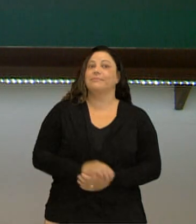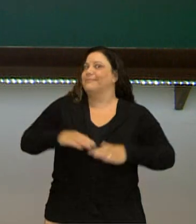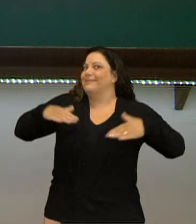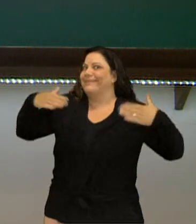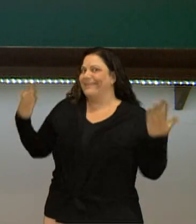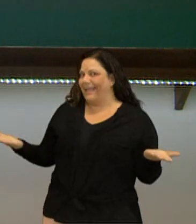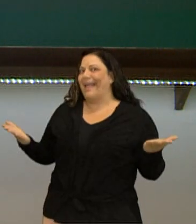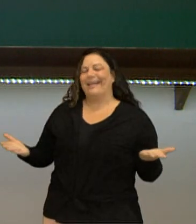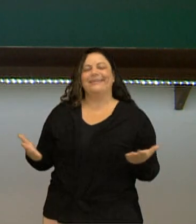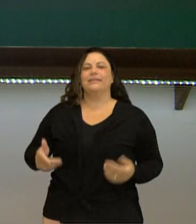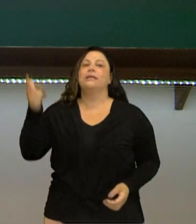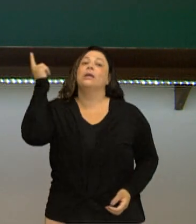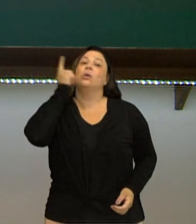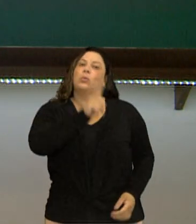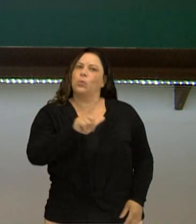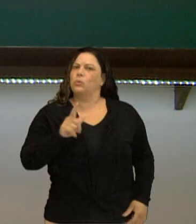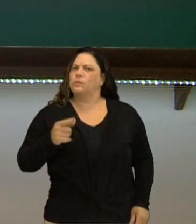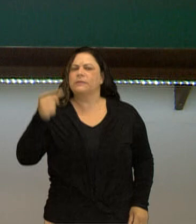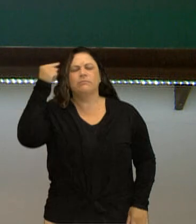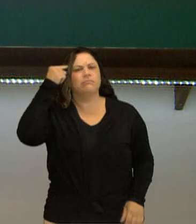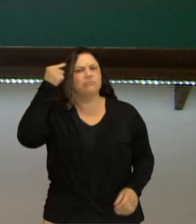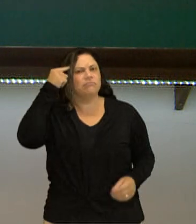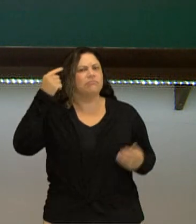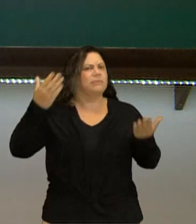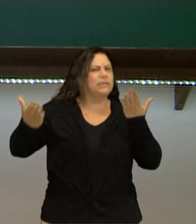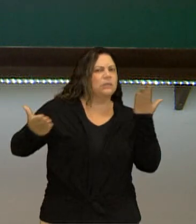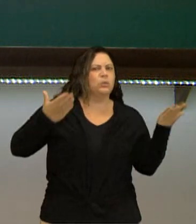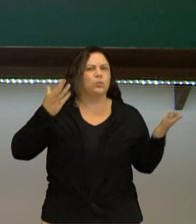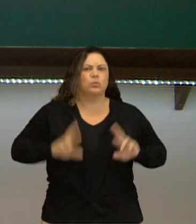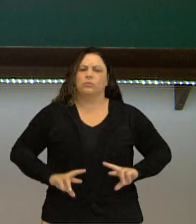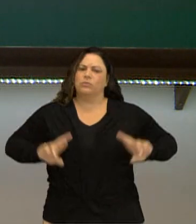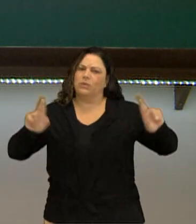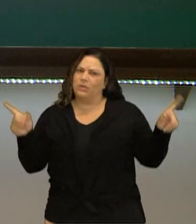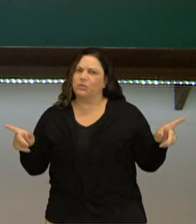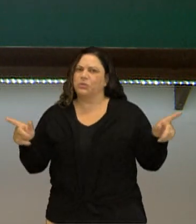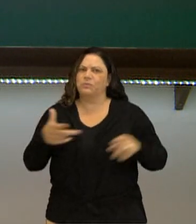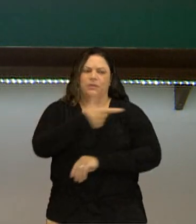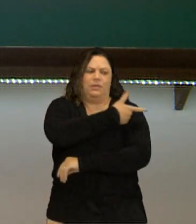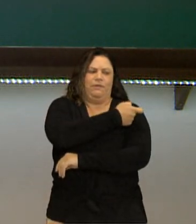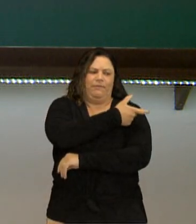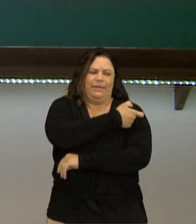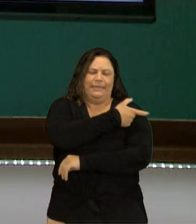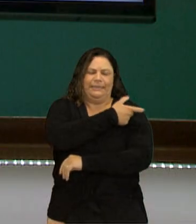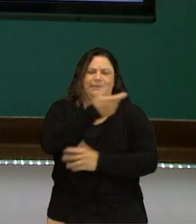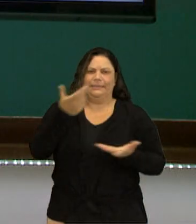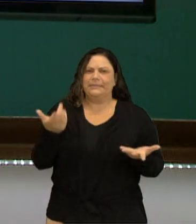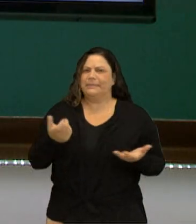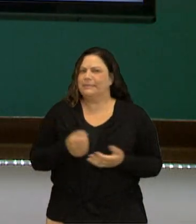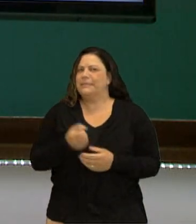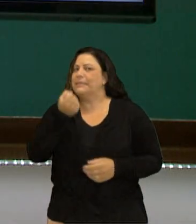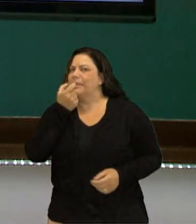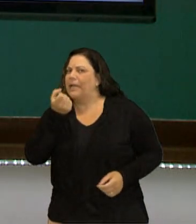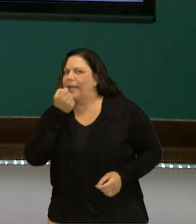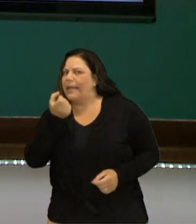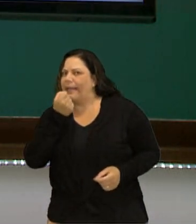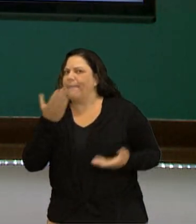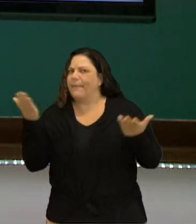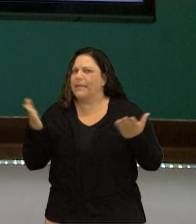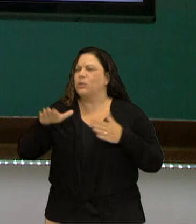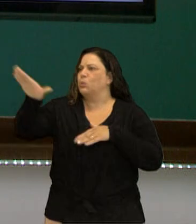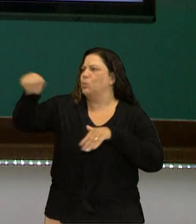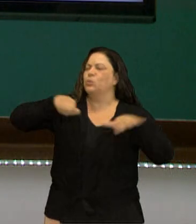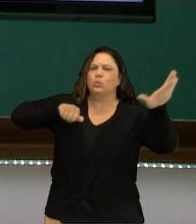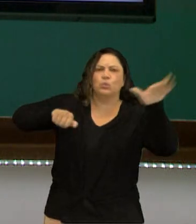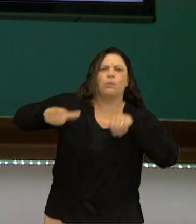E aí, conseguiu? Pensou na diferença entre vacinas e antibióticos? Você chamou a mãe, a tia,